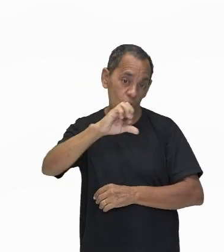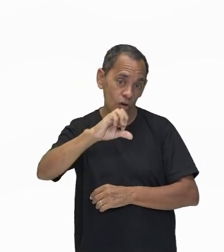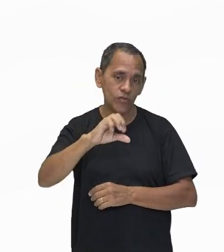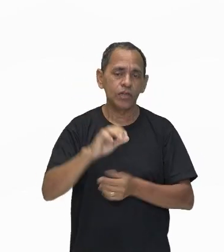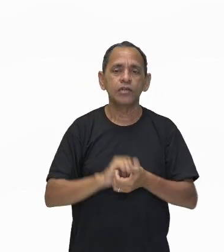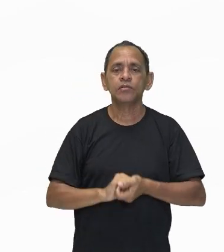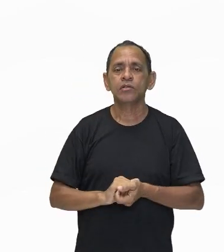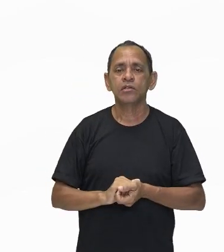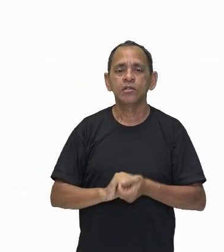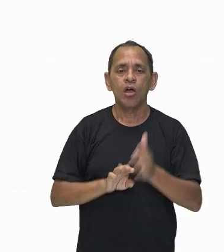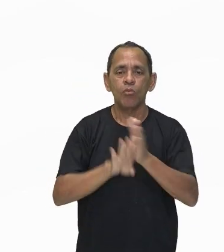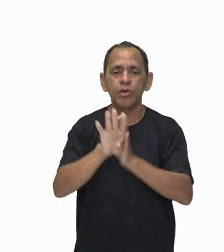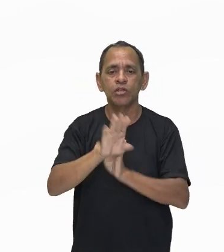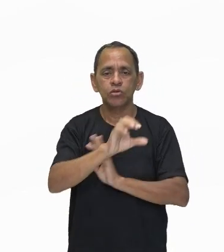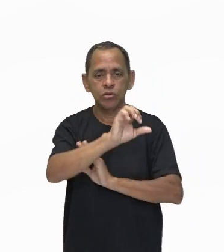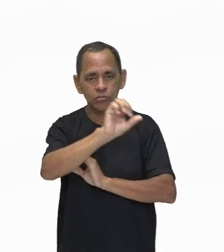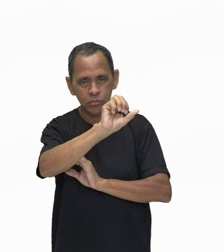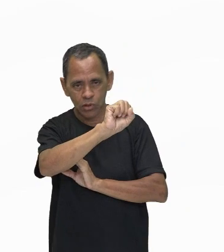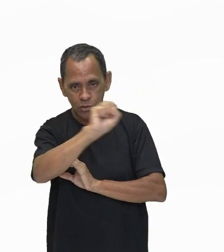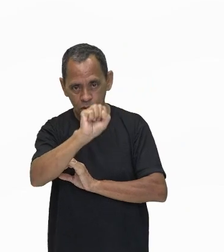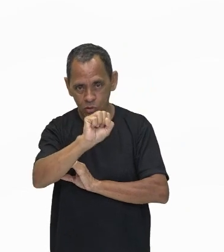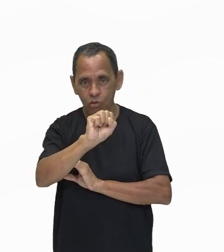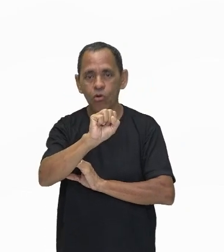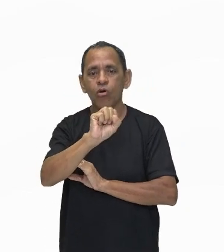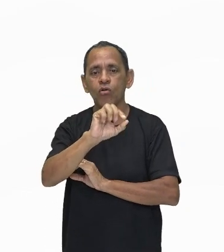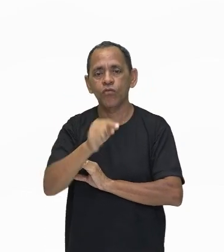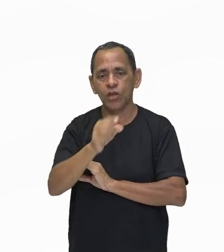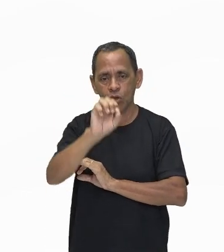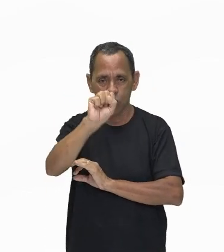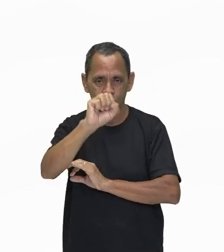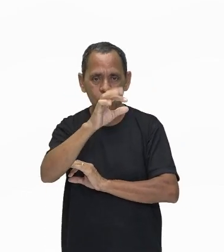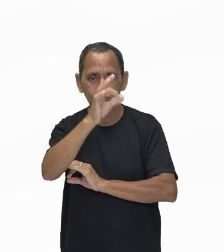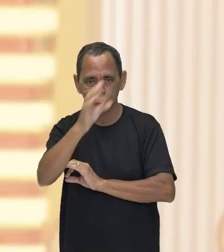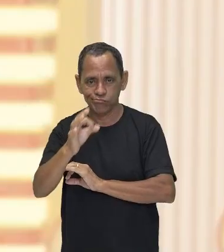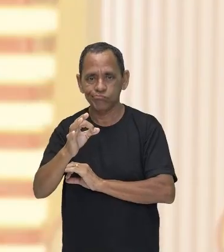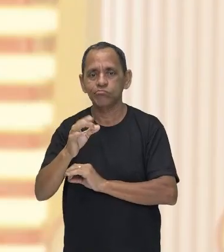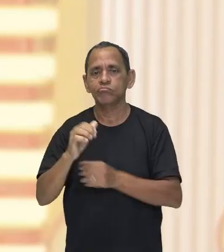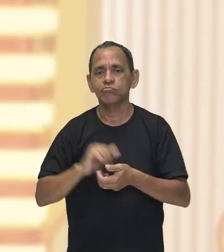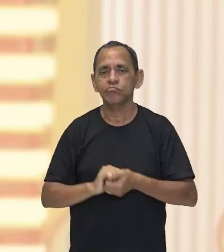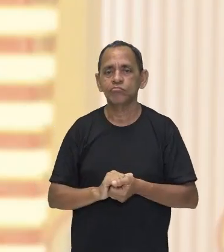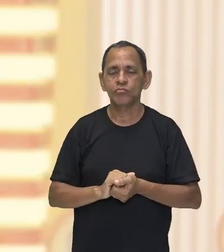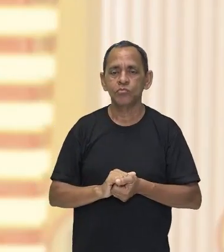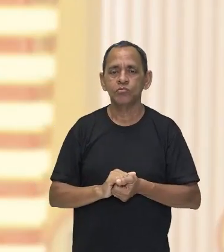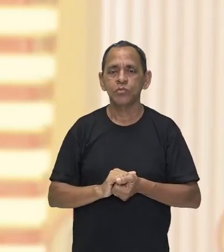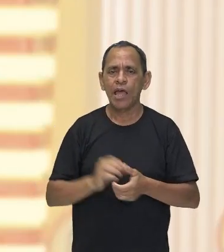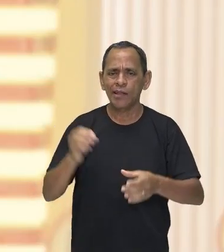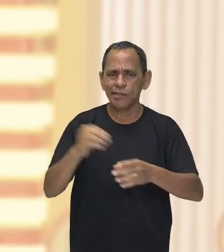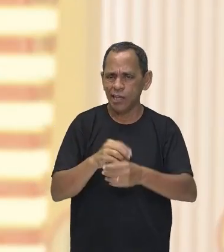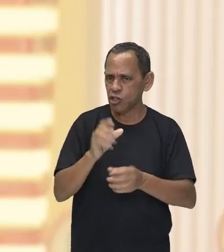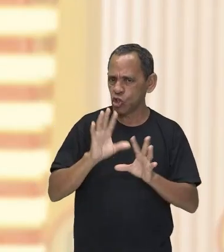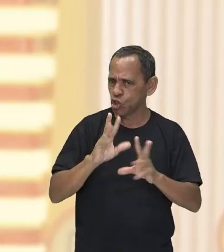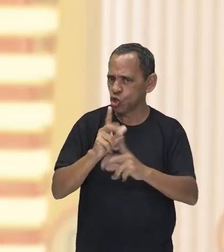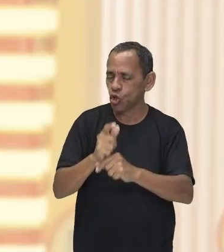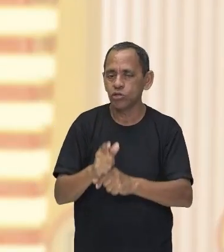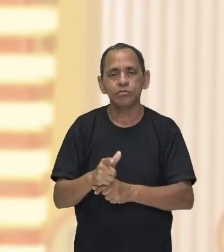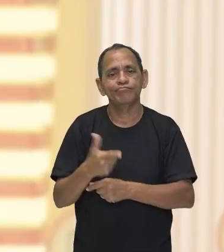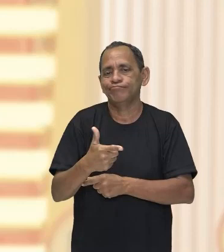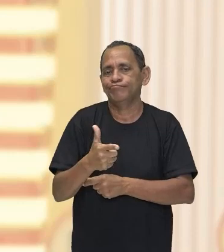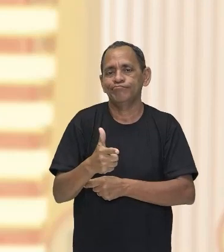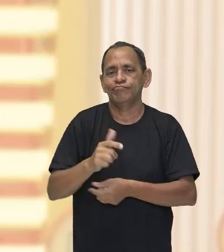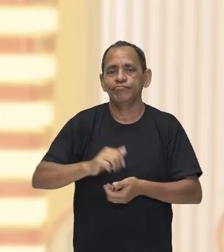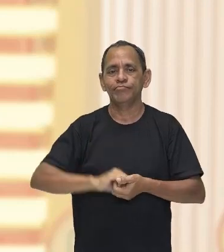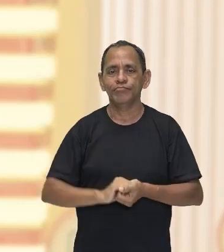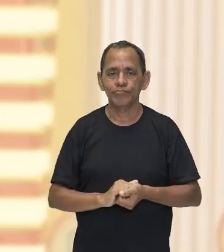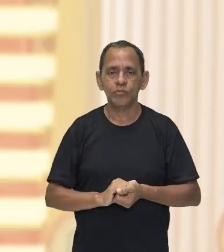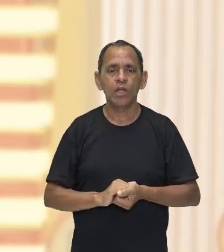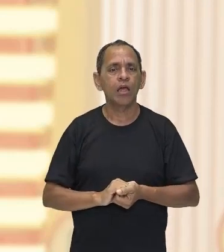88,8%. Então, observem que nem todos os casos, eles estão nesses índices. Exatamente por isso, a gente precisa, então, ficar